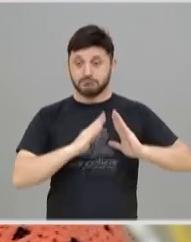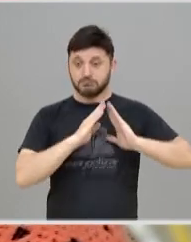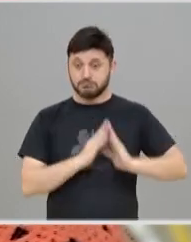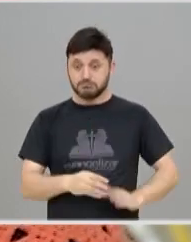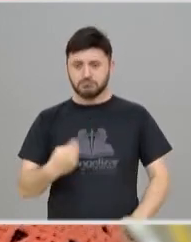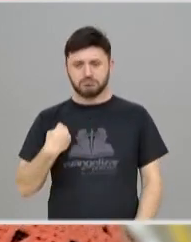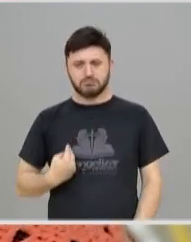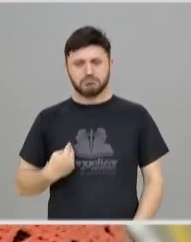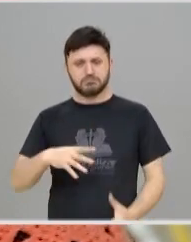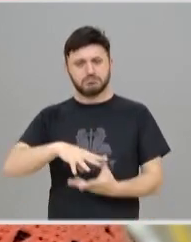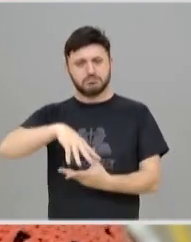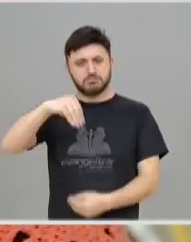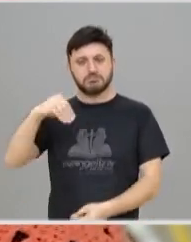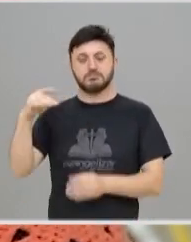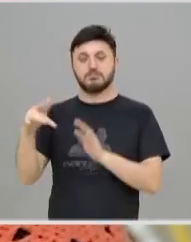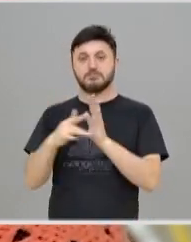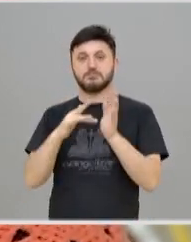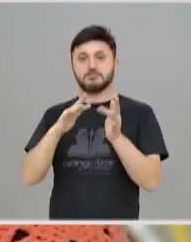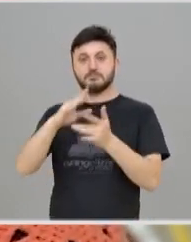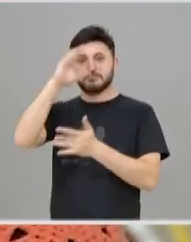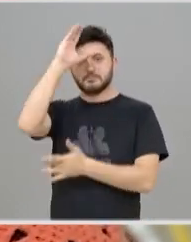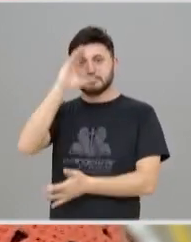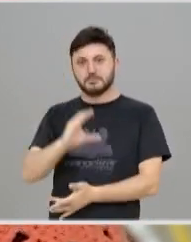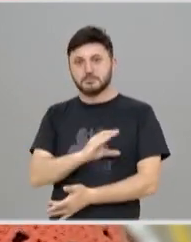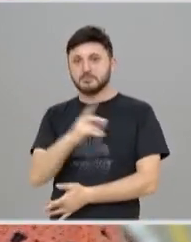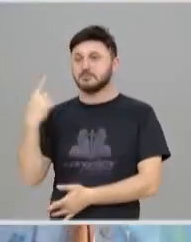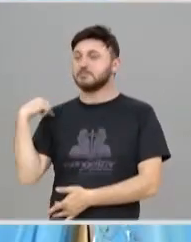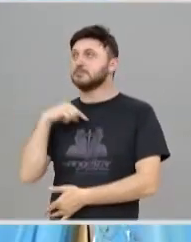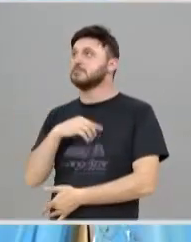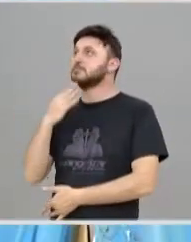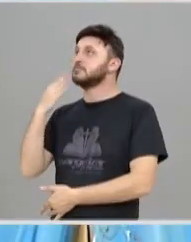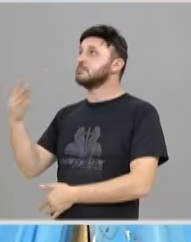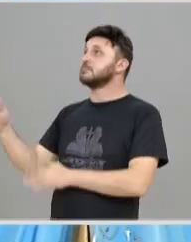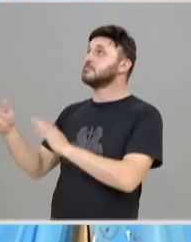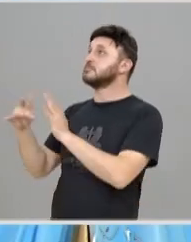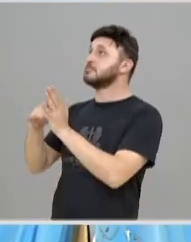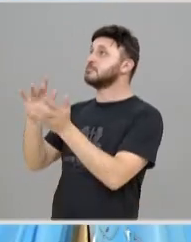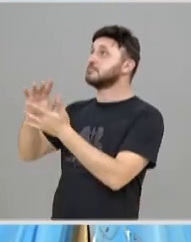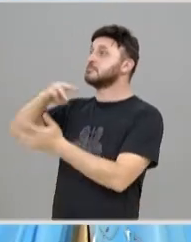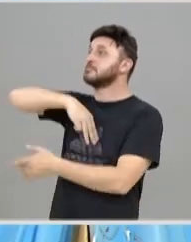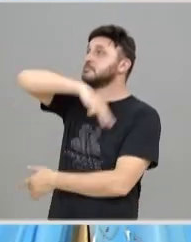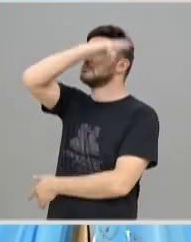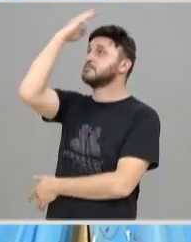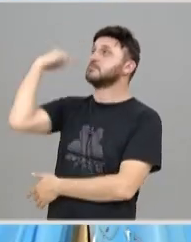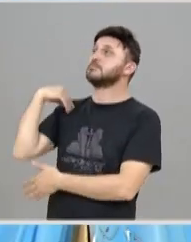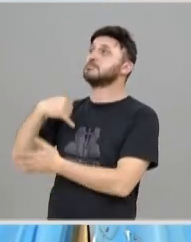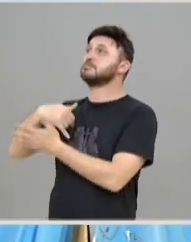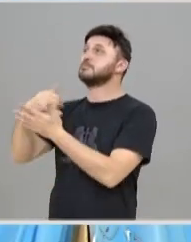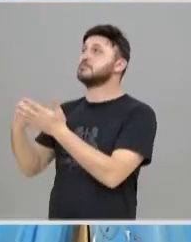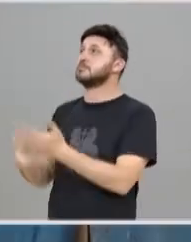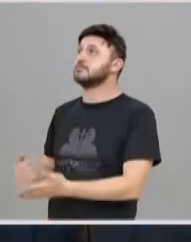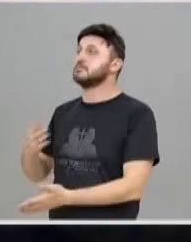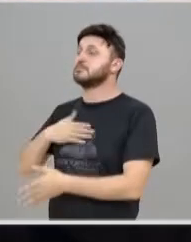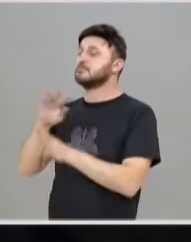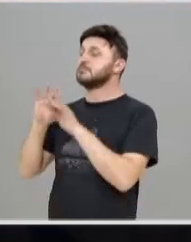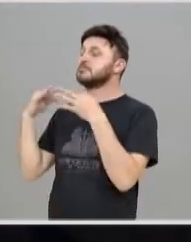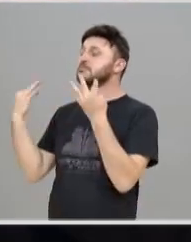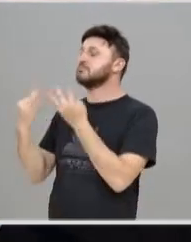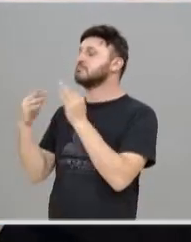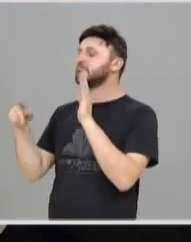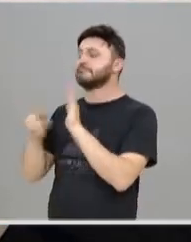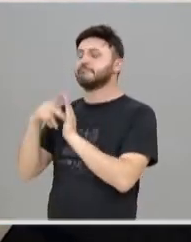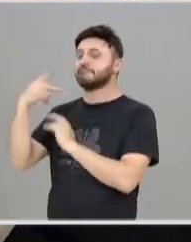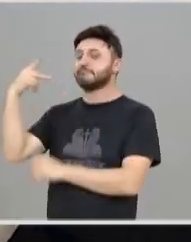da espiritualidade cristã, nós vos pedimos. Jesus, Maria e José, minha